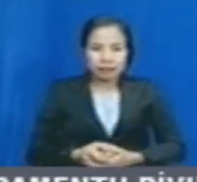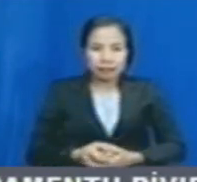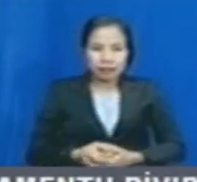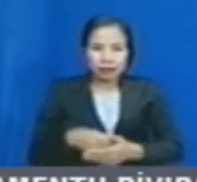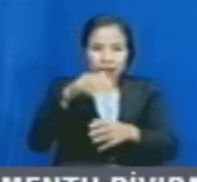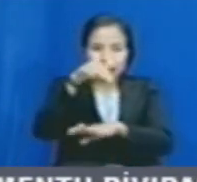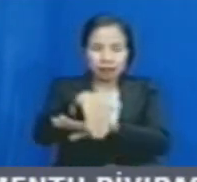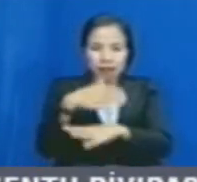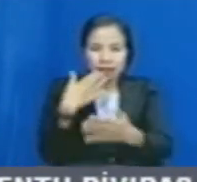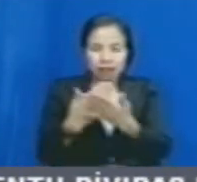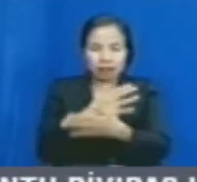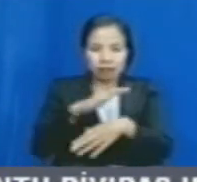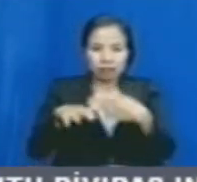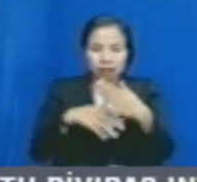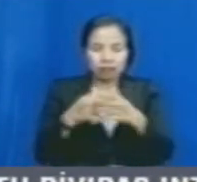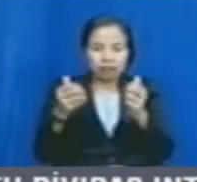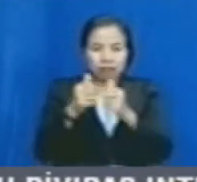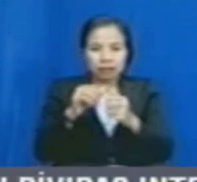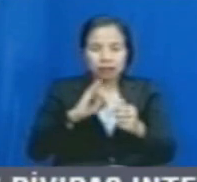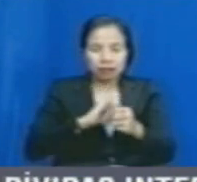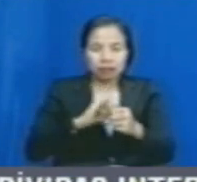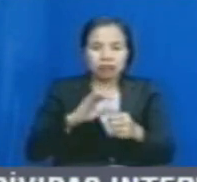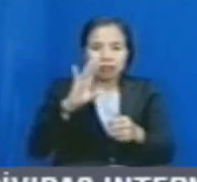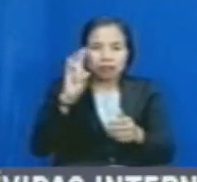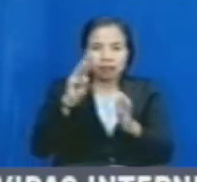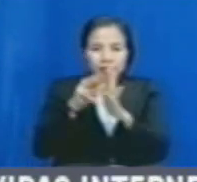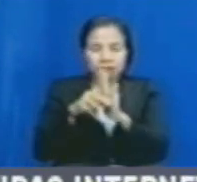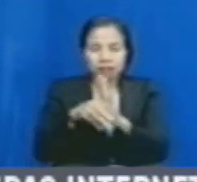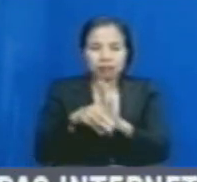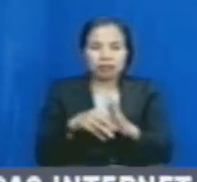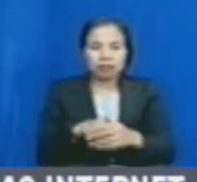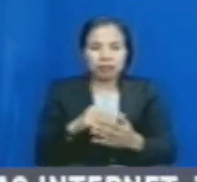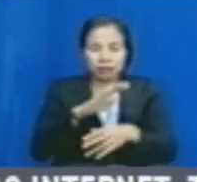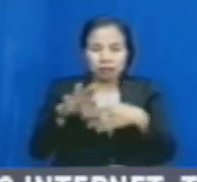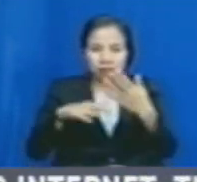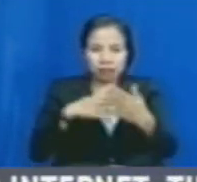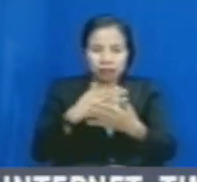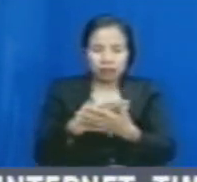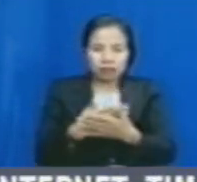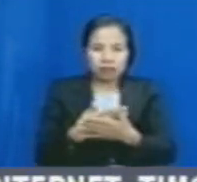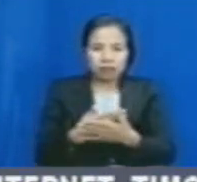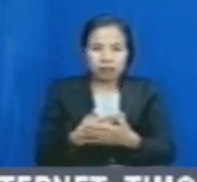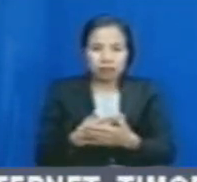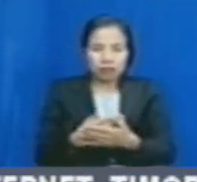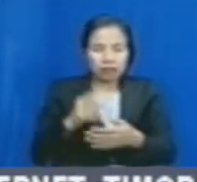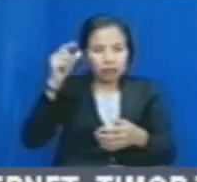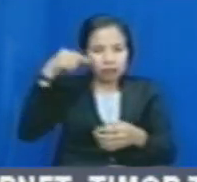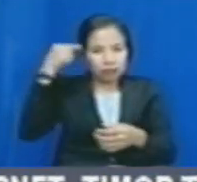Calandia, maluc, telespectadores, em 7 dos reis, o segmento, 7 minutos. Ouvintes no telespectadores,